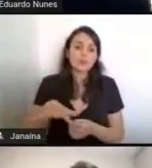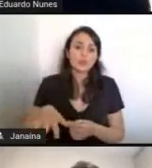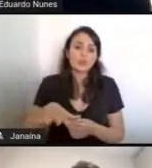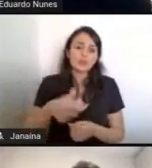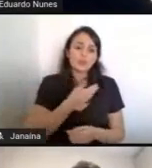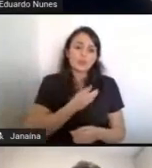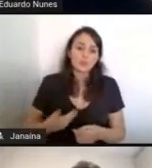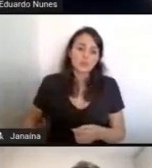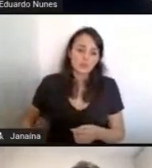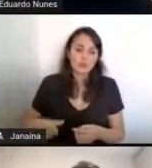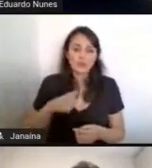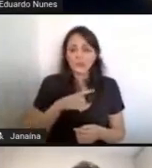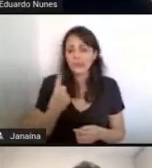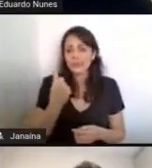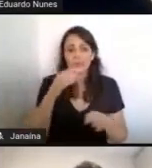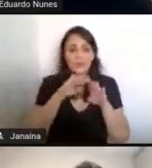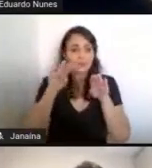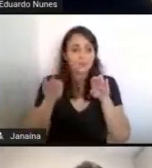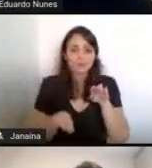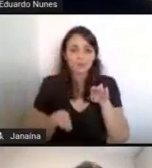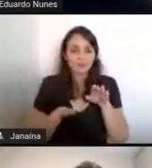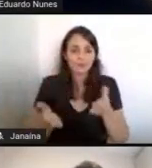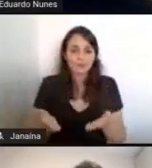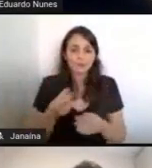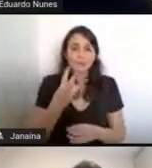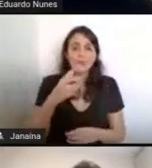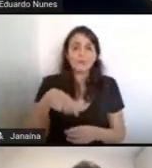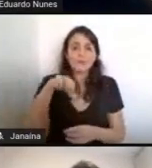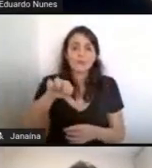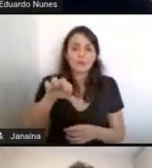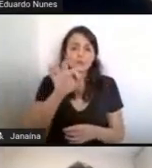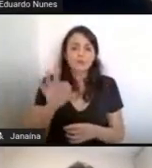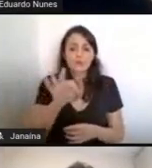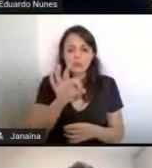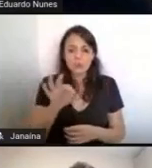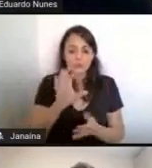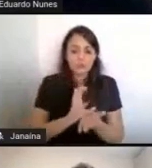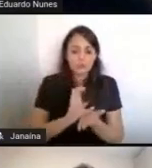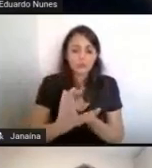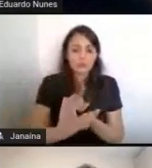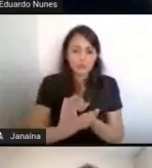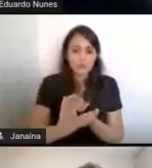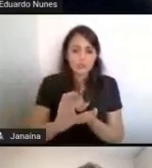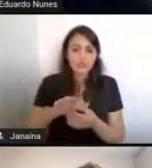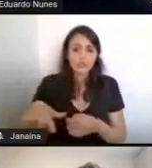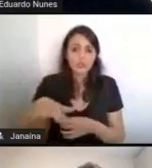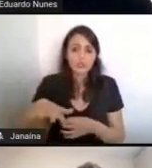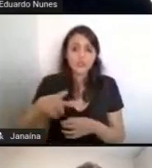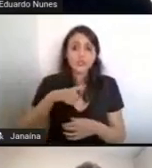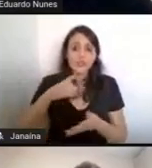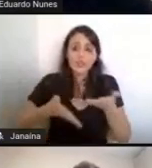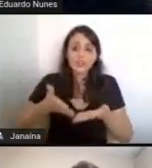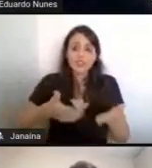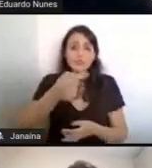primeira disparidade aí. 3,9% dos recursos públicos investidos no sistema que atende a 75% da nossa